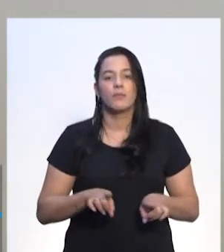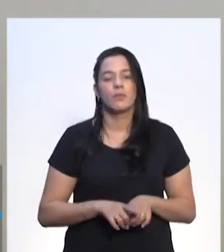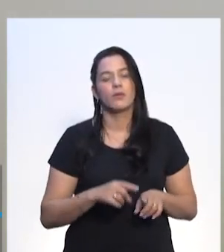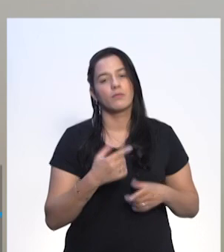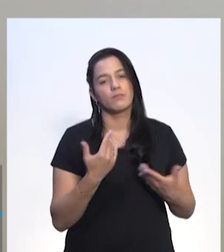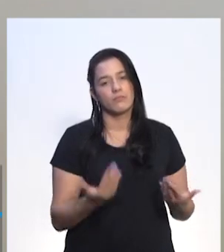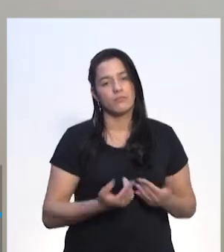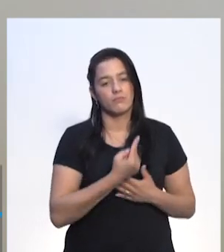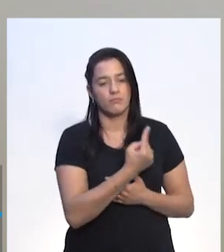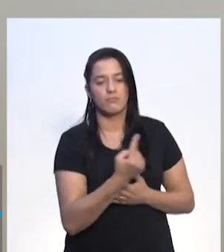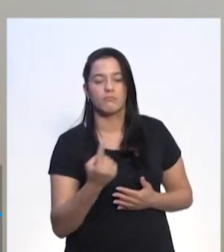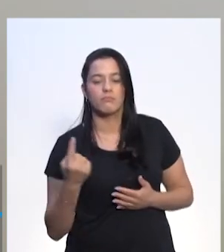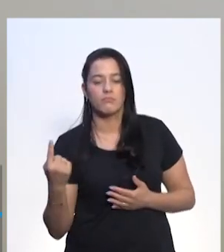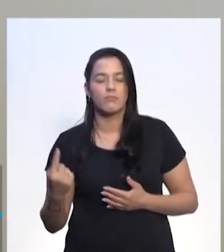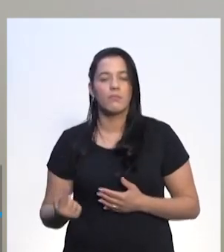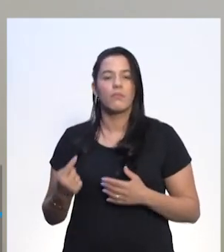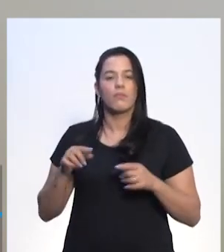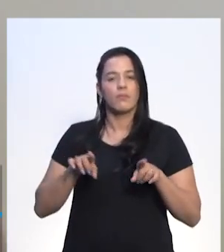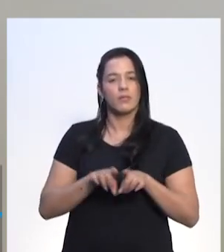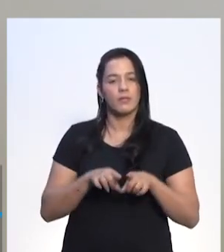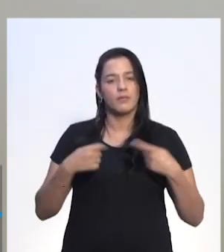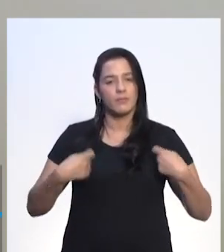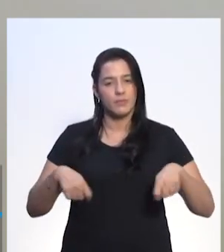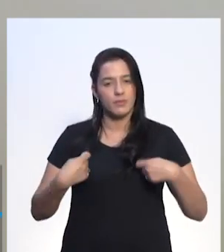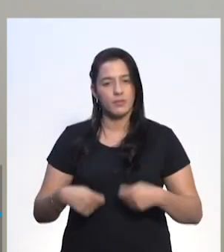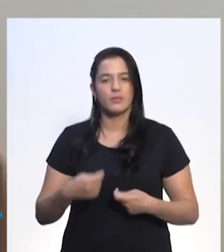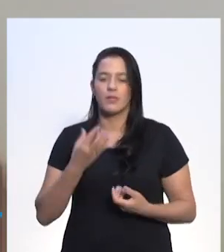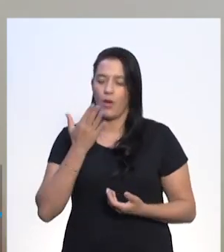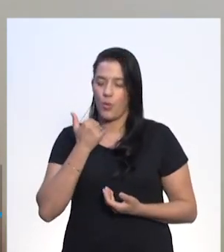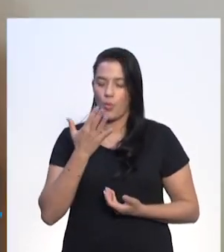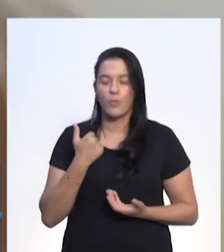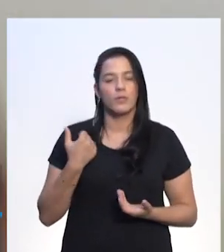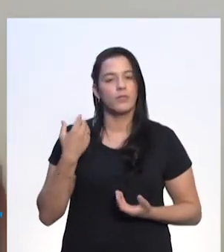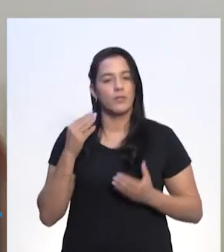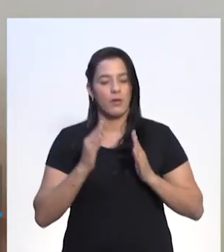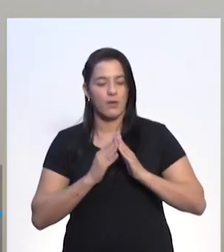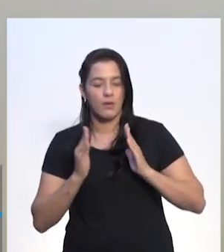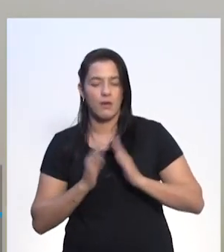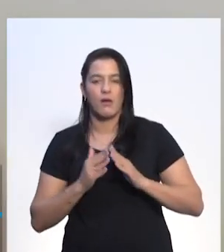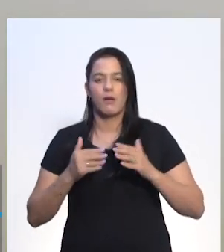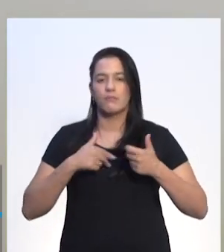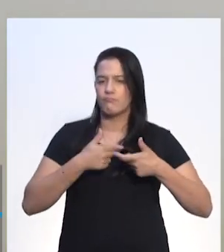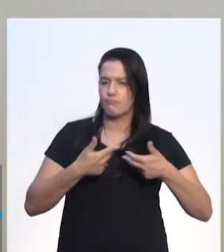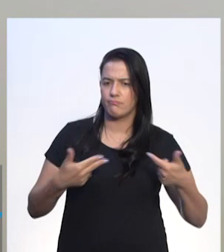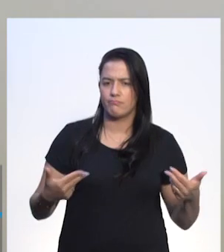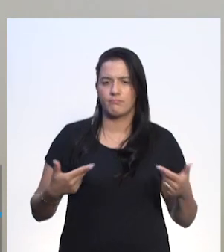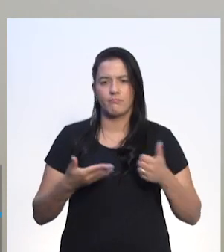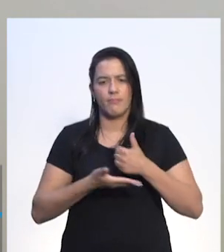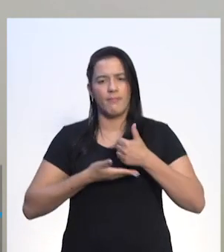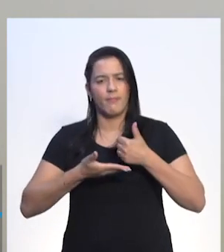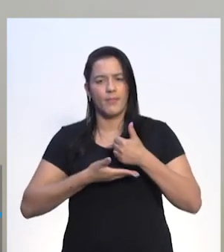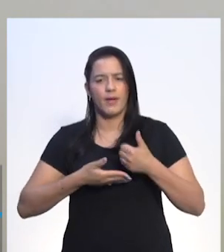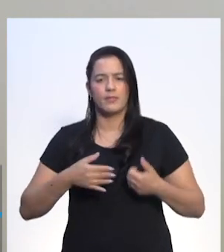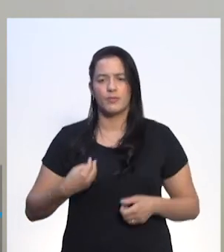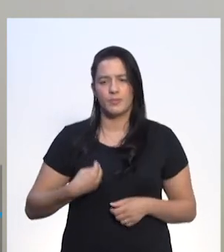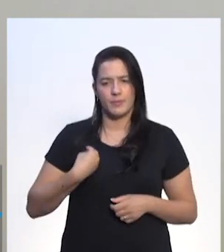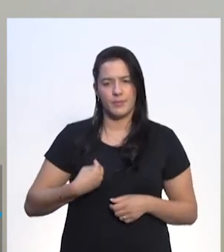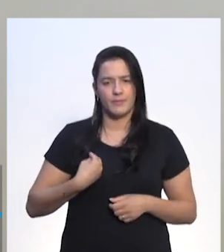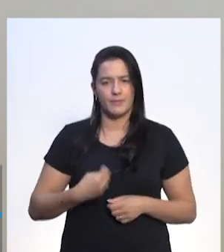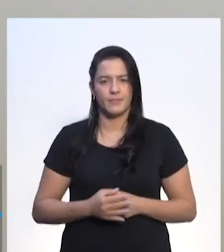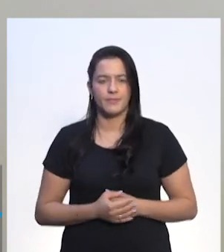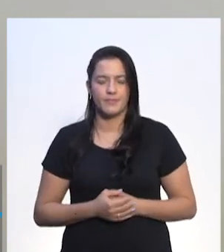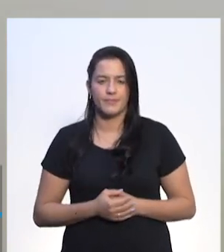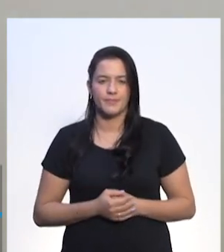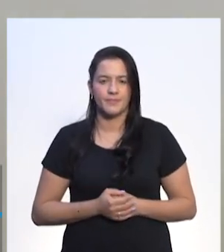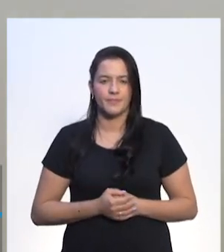né, dos indivíduos que precisam gerar alimentos, moradia e condições básicas para a sobrevivência, não é,